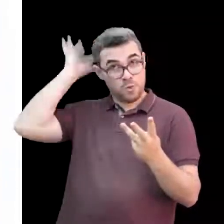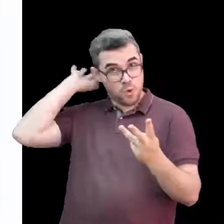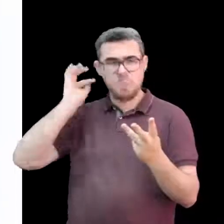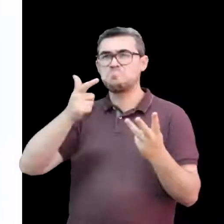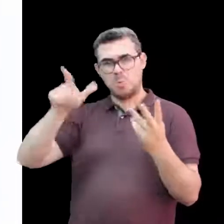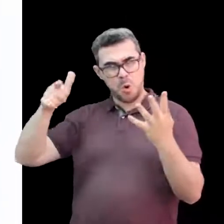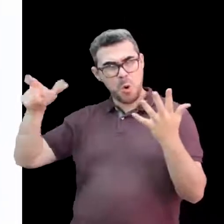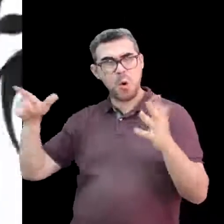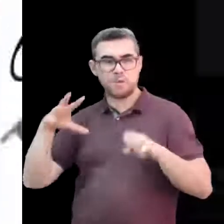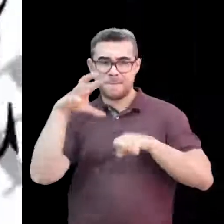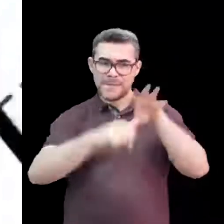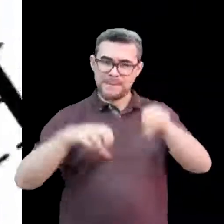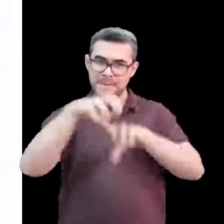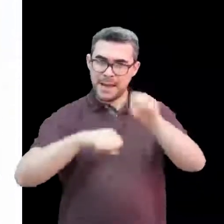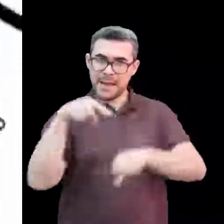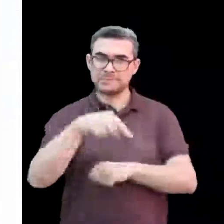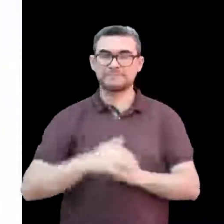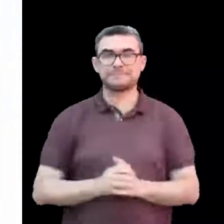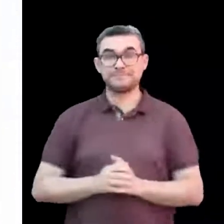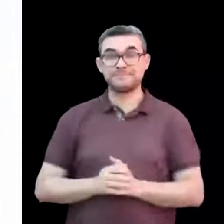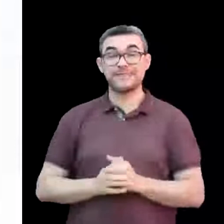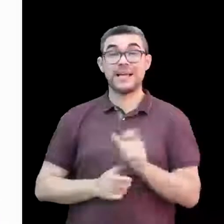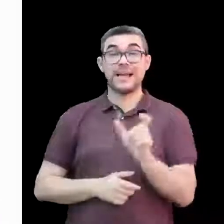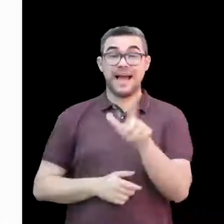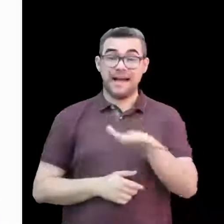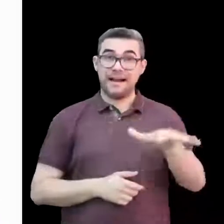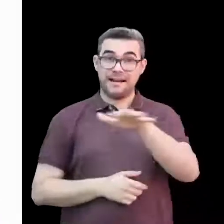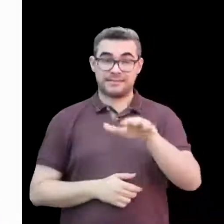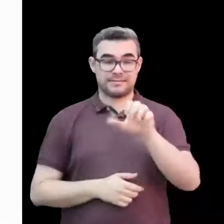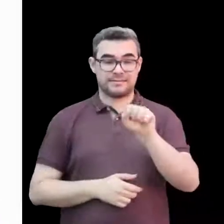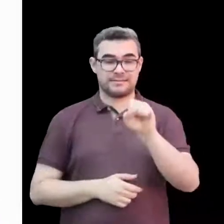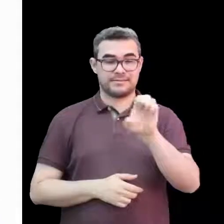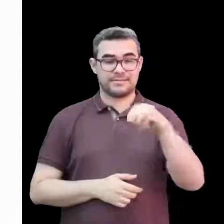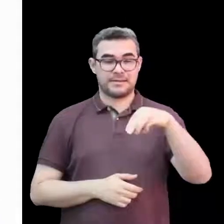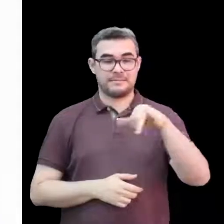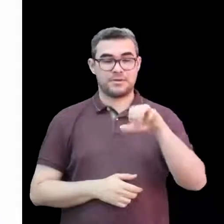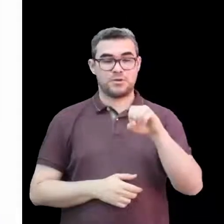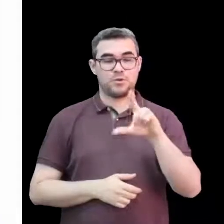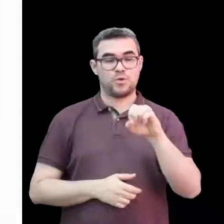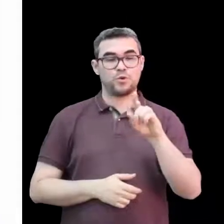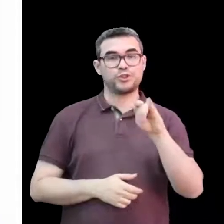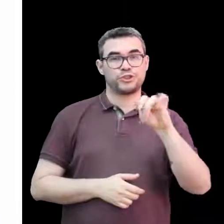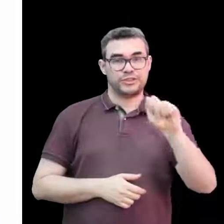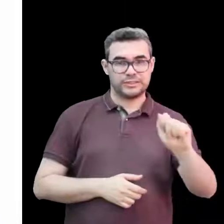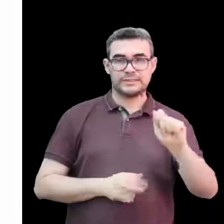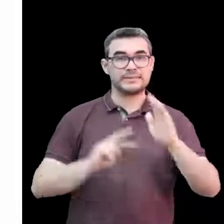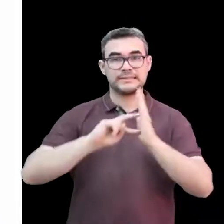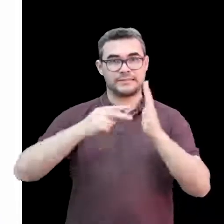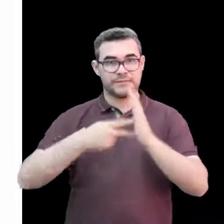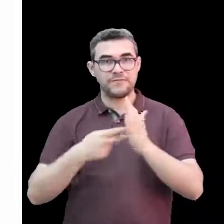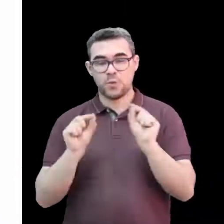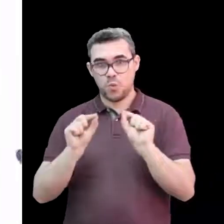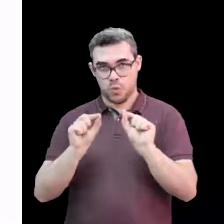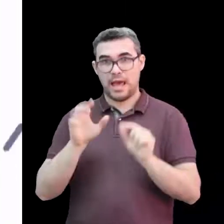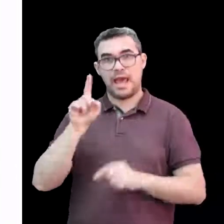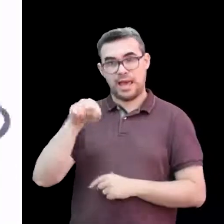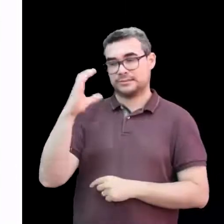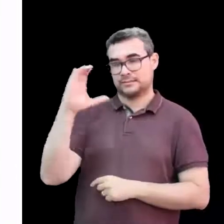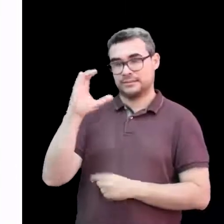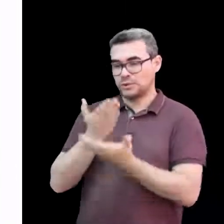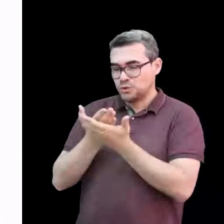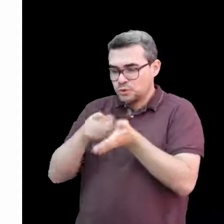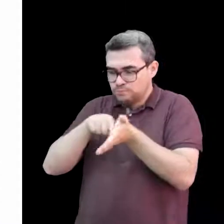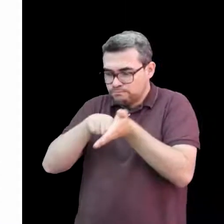outros. Semiologia vem do grego semeion, signo, a ciência que estuda